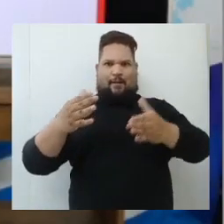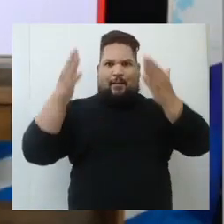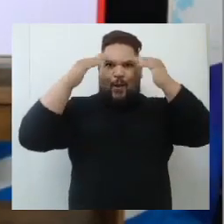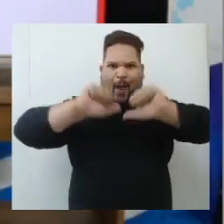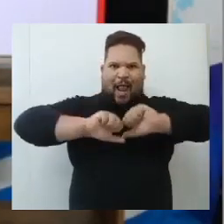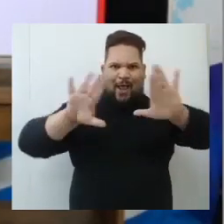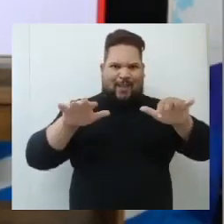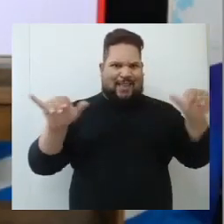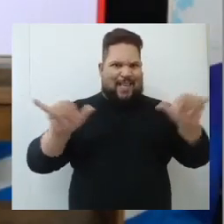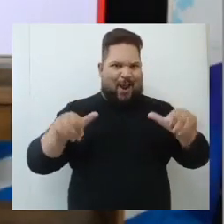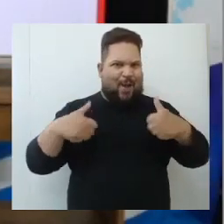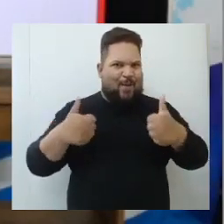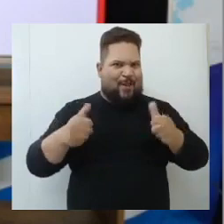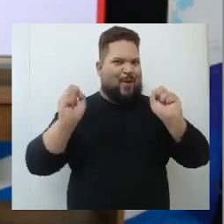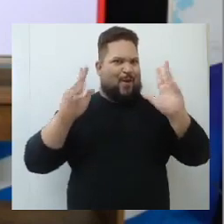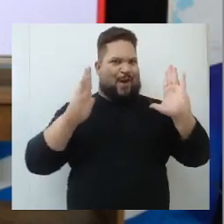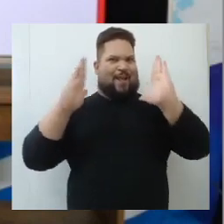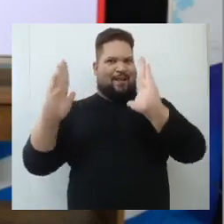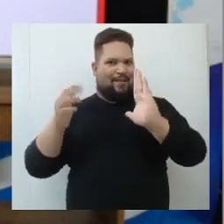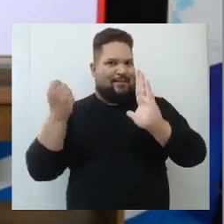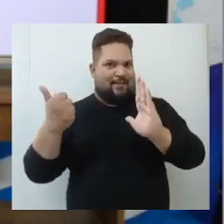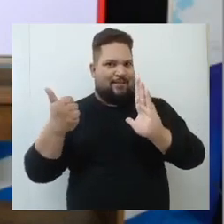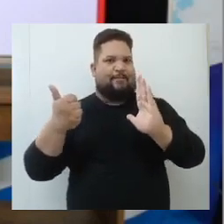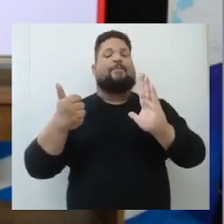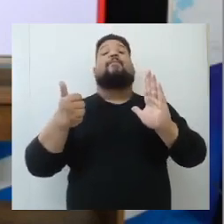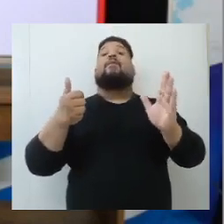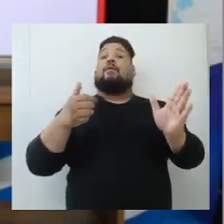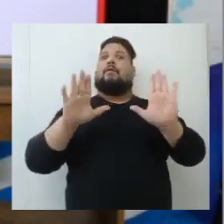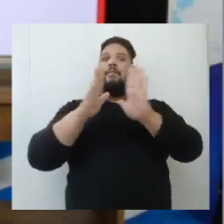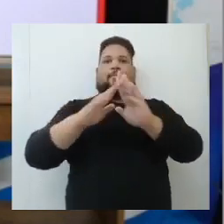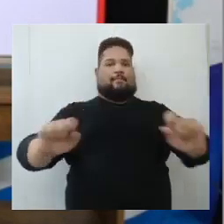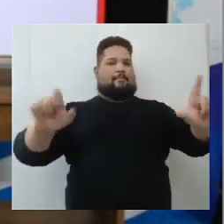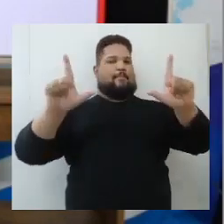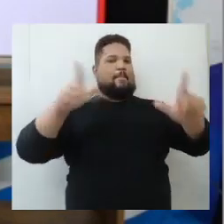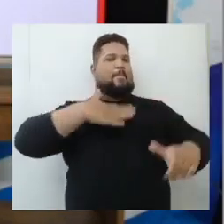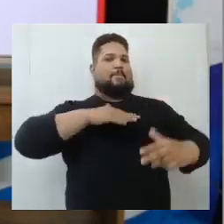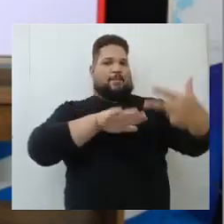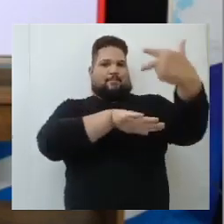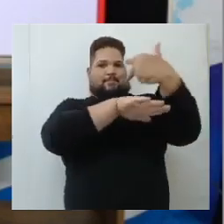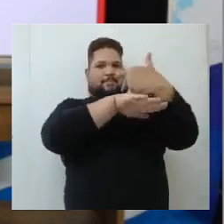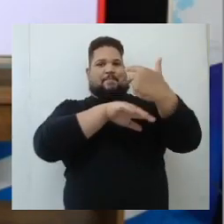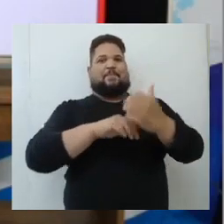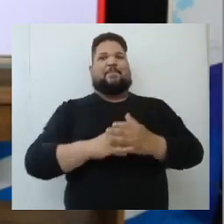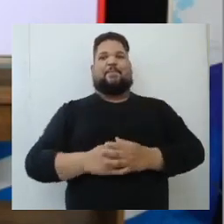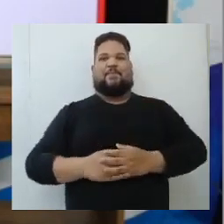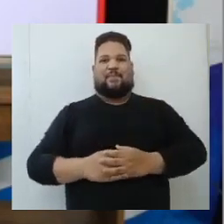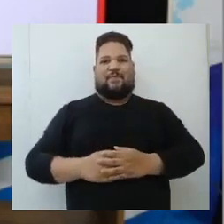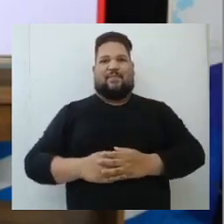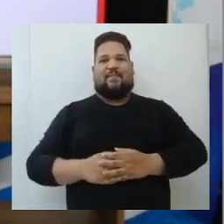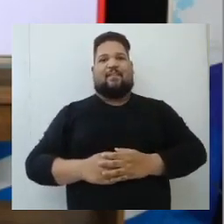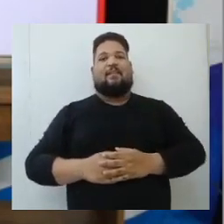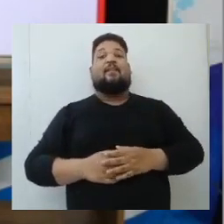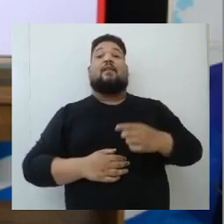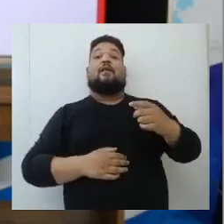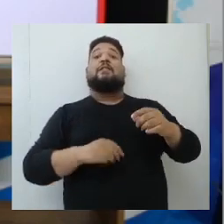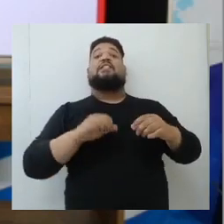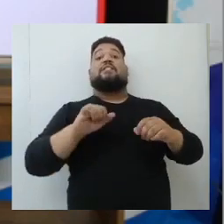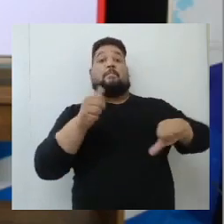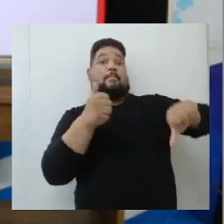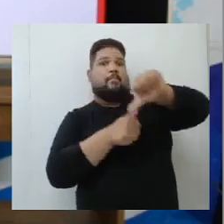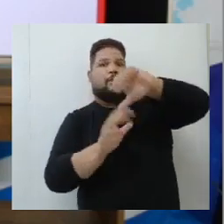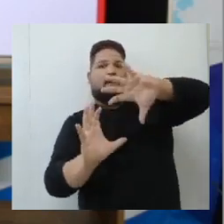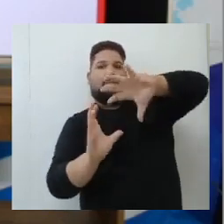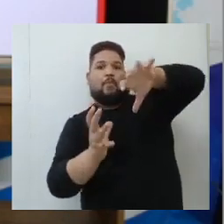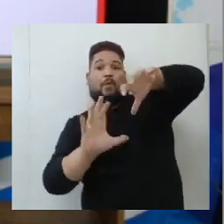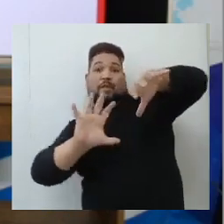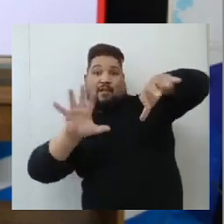fera? Primeira parte, ok? Volta aqui para mim, por favor. Então, ó, se a gente for para o lado oriental,